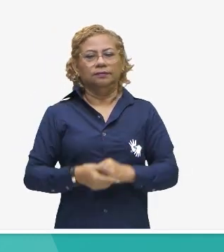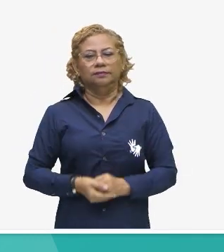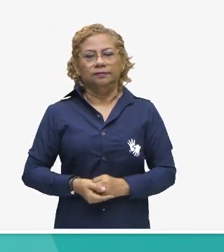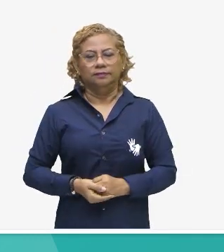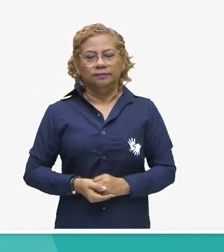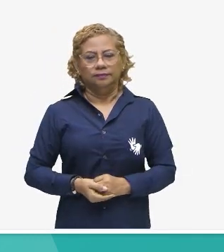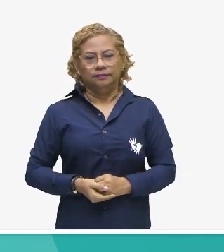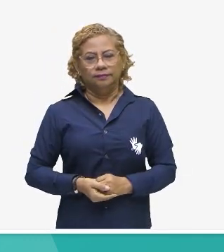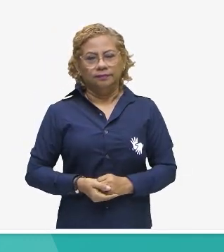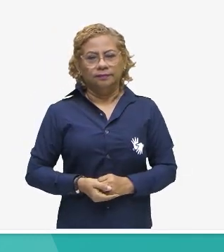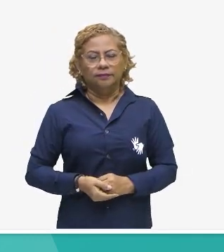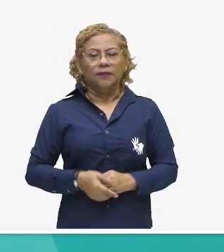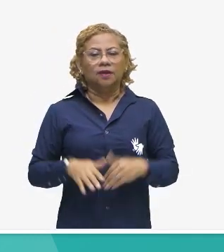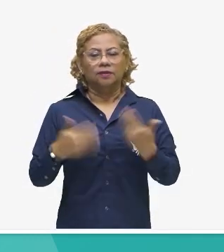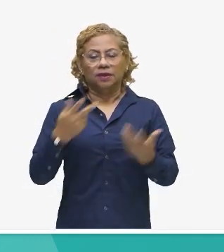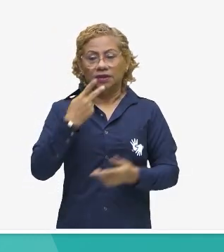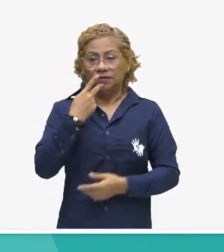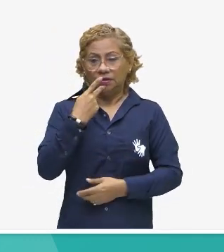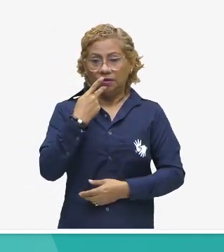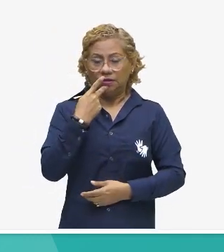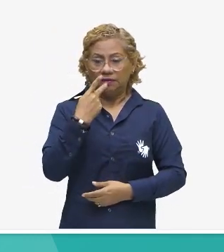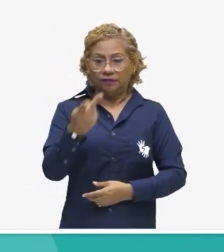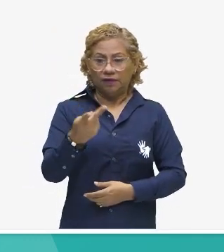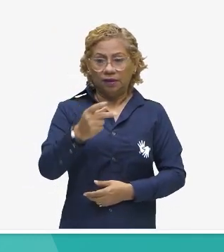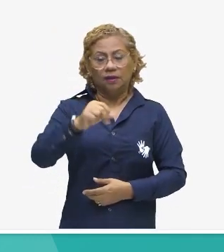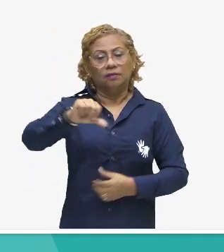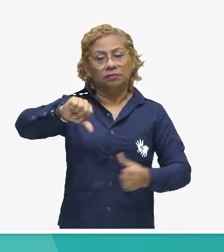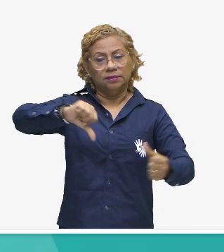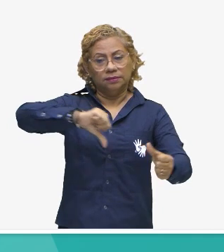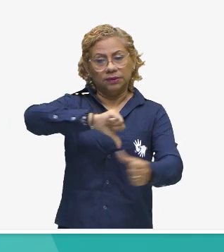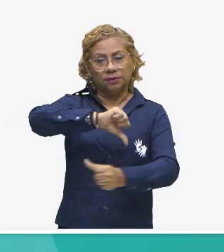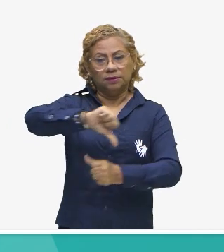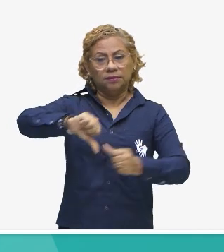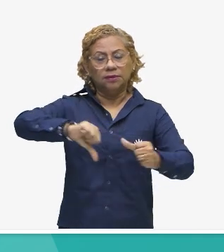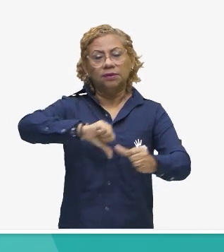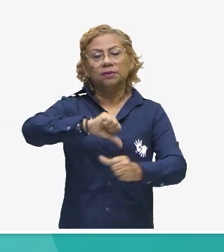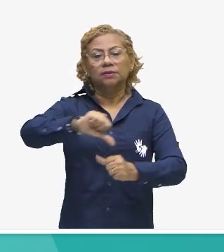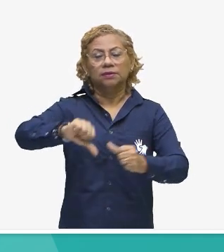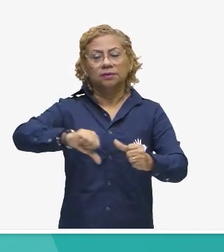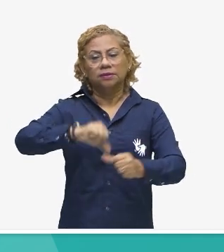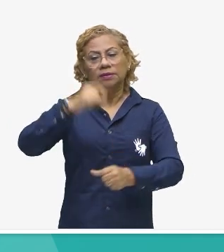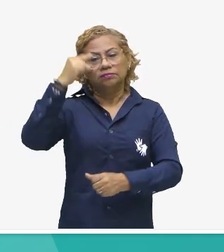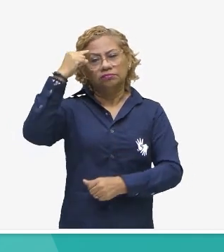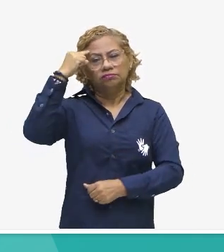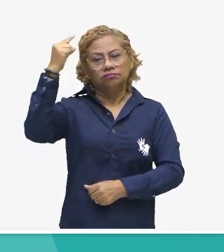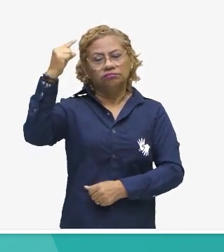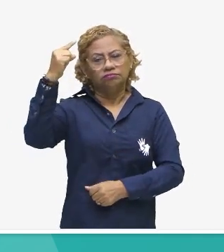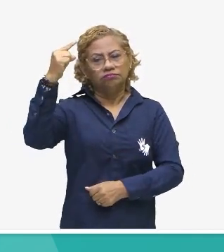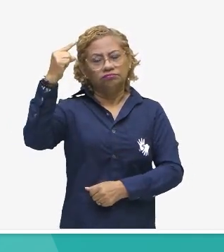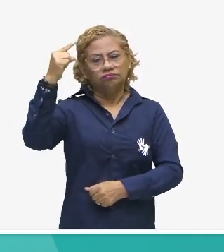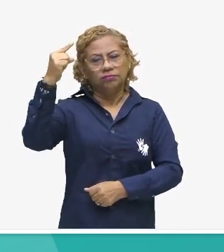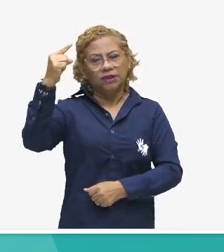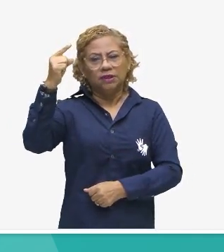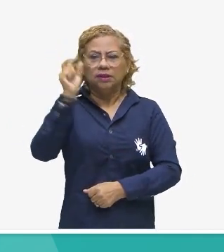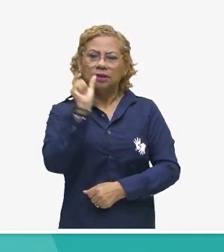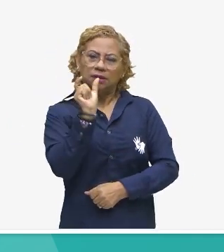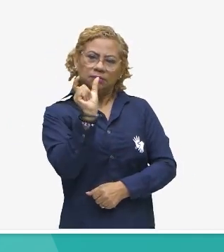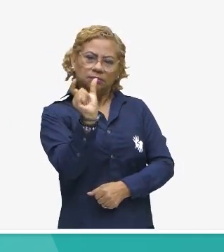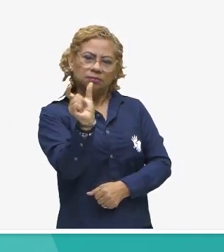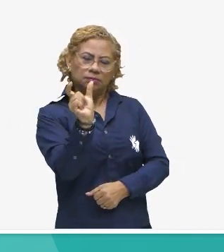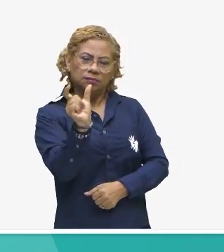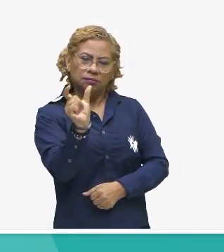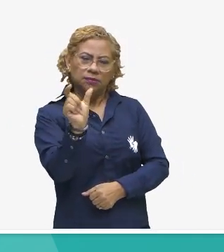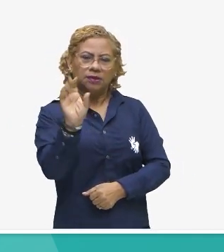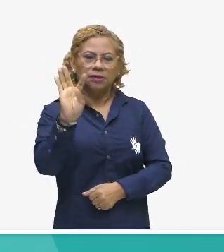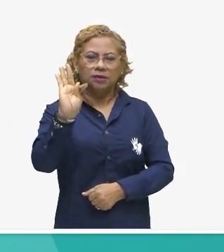gente fala, né, que há essa mudança de ideia de tempo em uma palavra, é neste